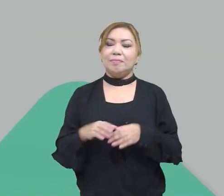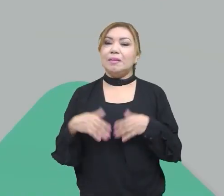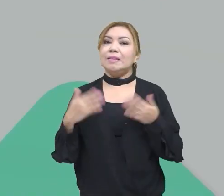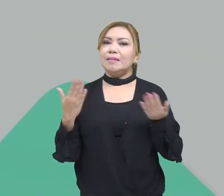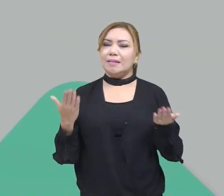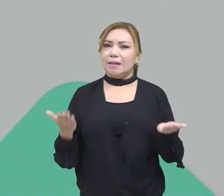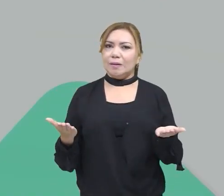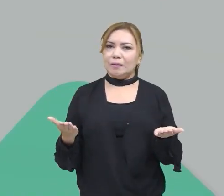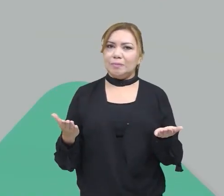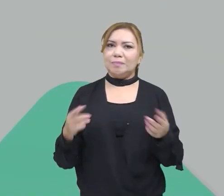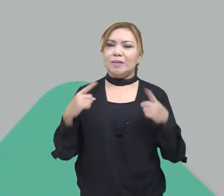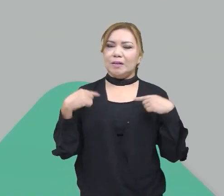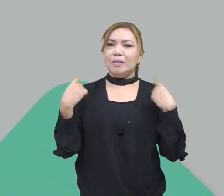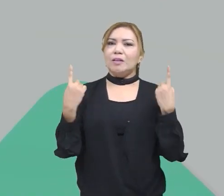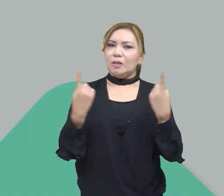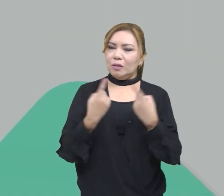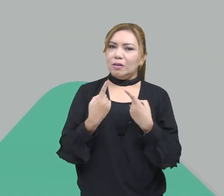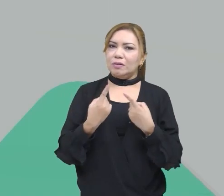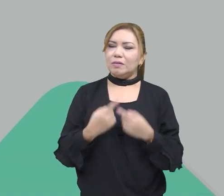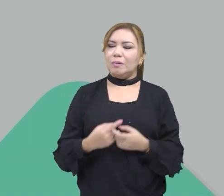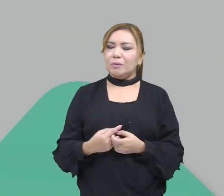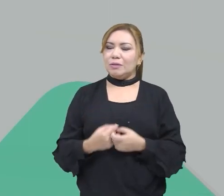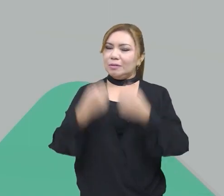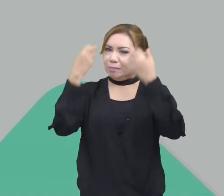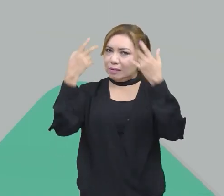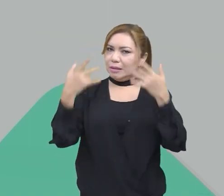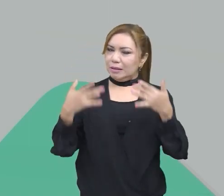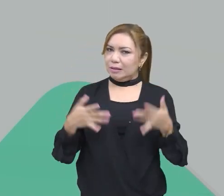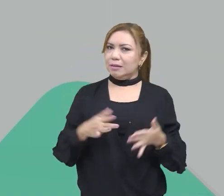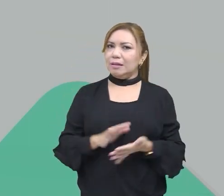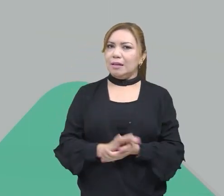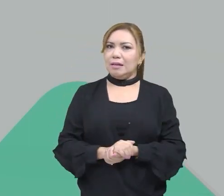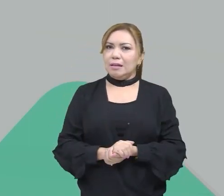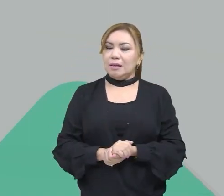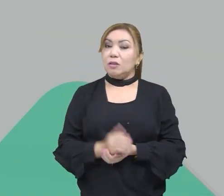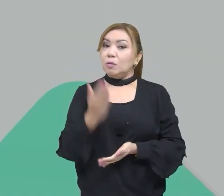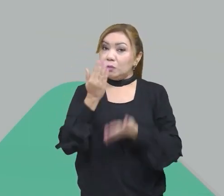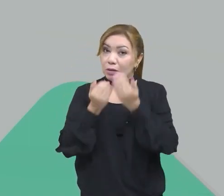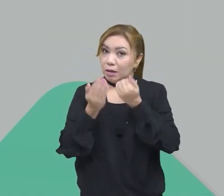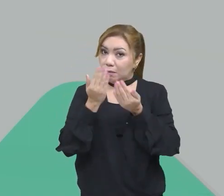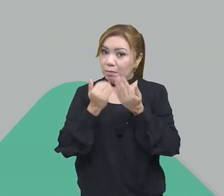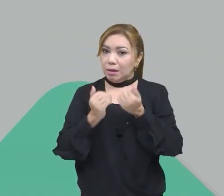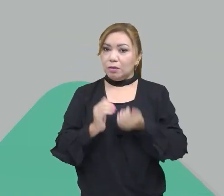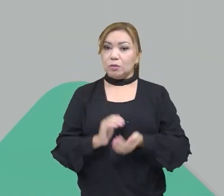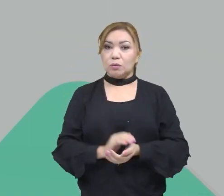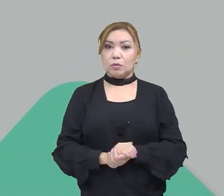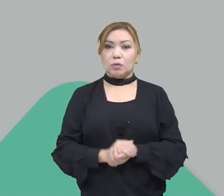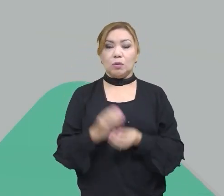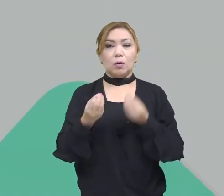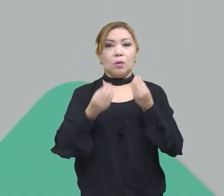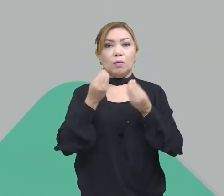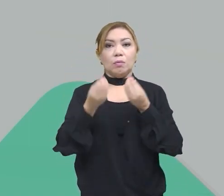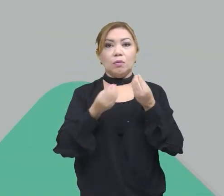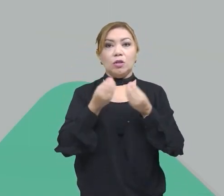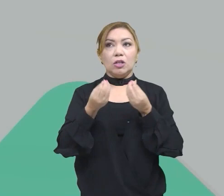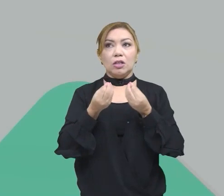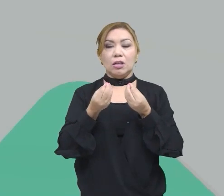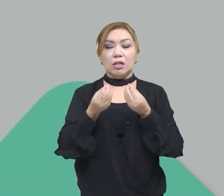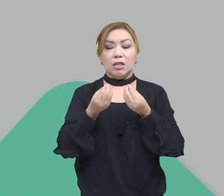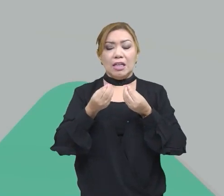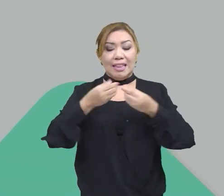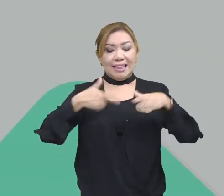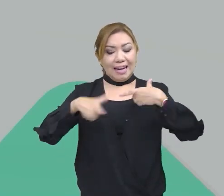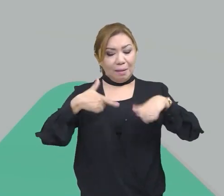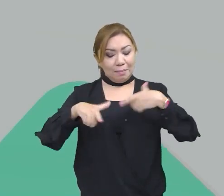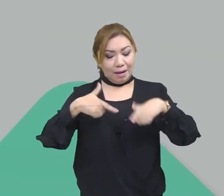Então, nós vamos falar nessa aula um pouco sobre os alimentos, né? Sobre como funciona no nosso organismo, como nós,